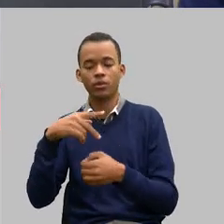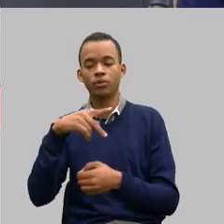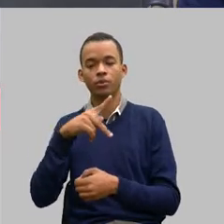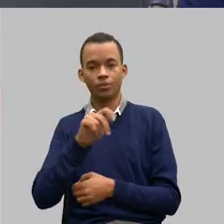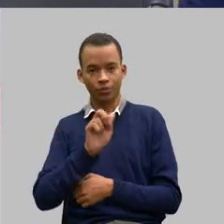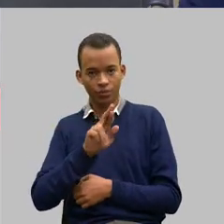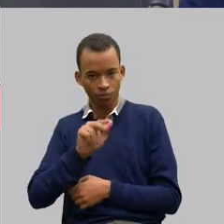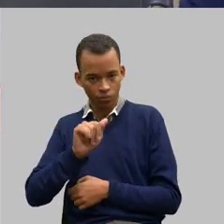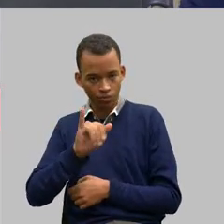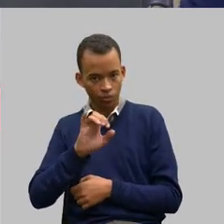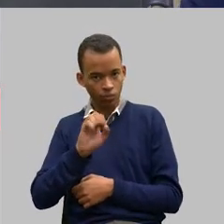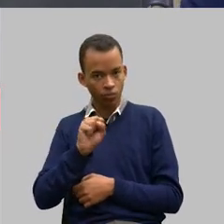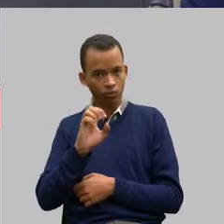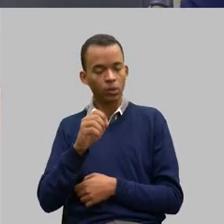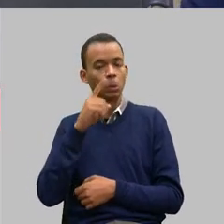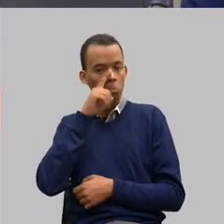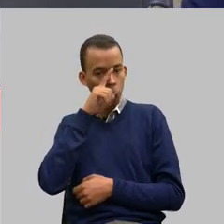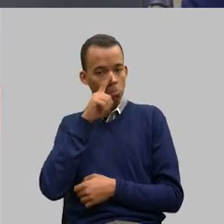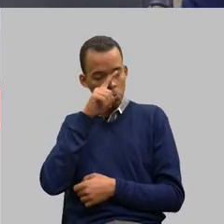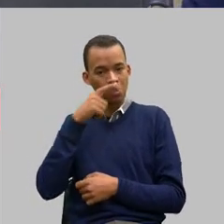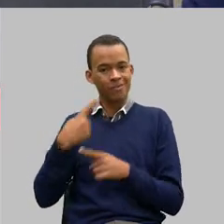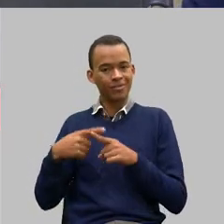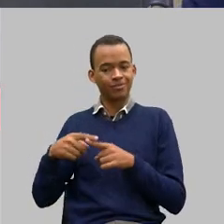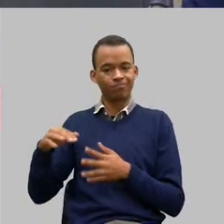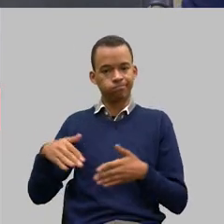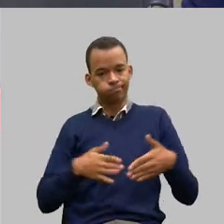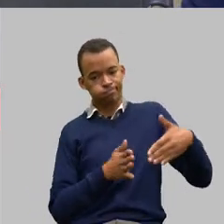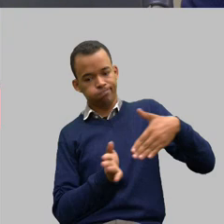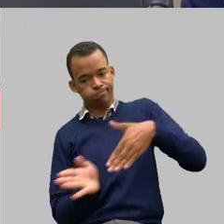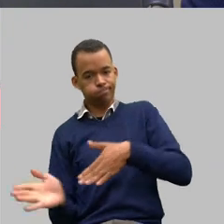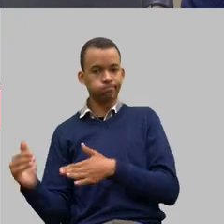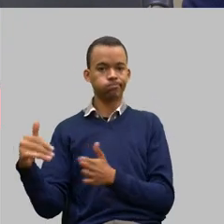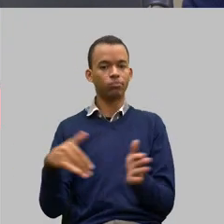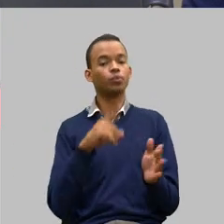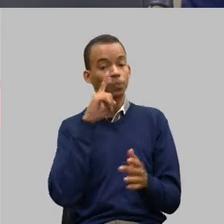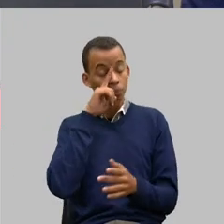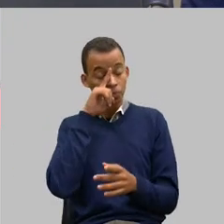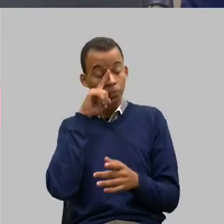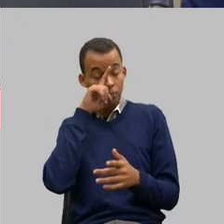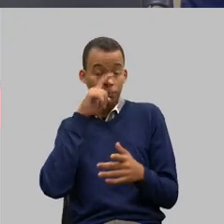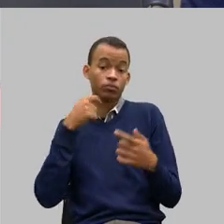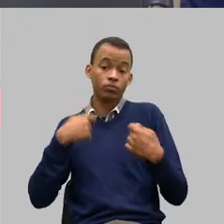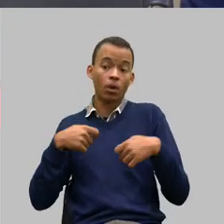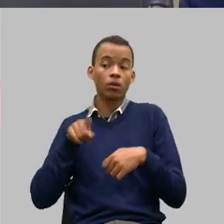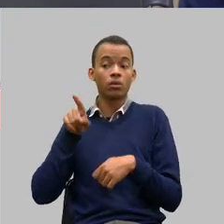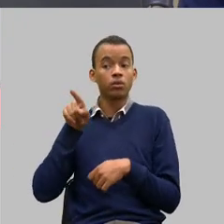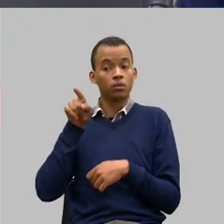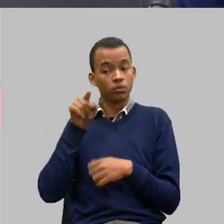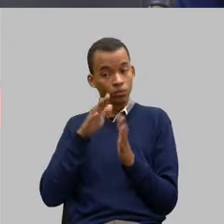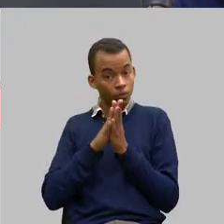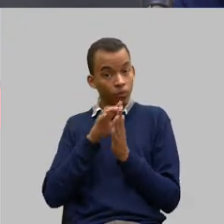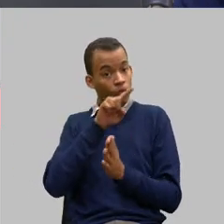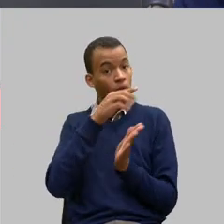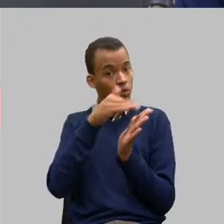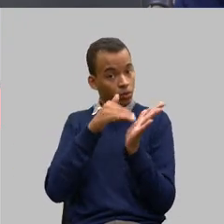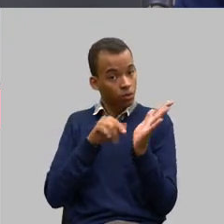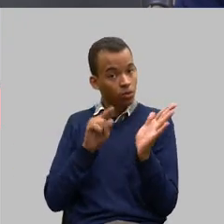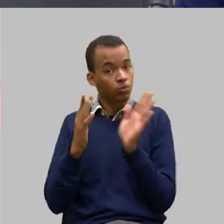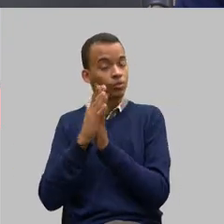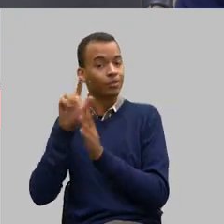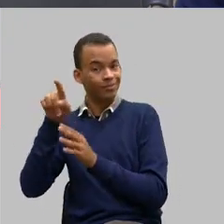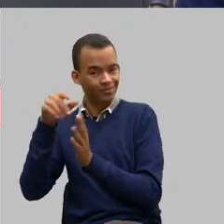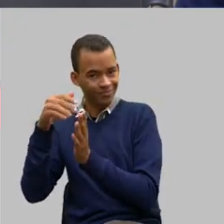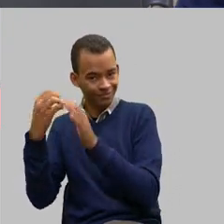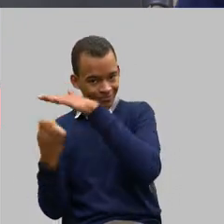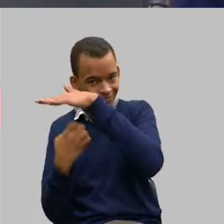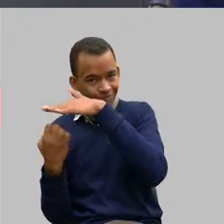perigosíssimas Mas o que eu gostaria muito secretário que o senhor cobrasse desta empresa e que se passa lá uma um dia